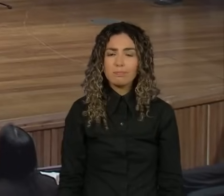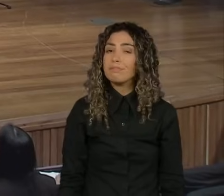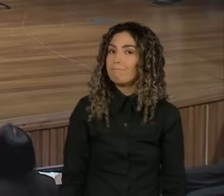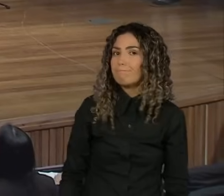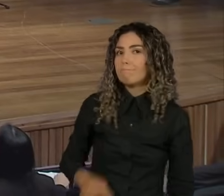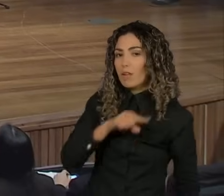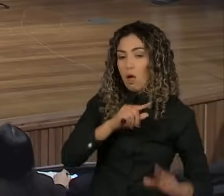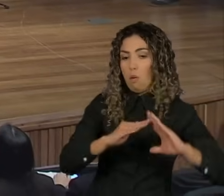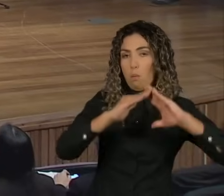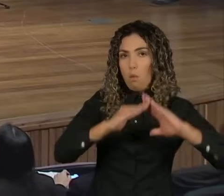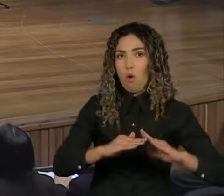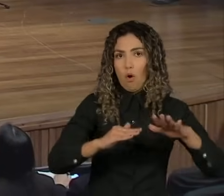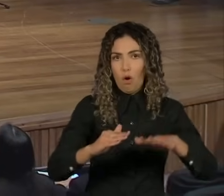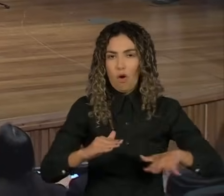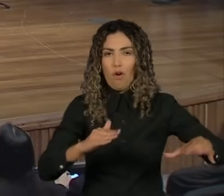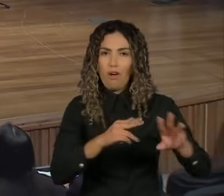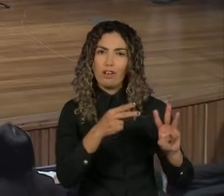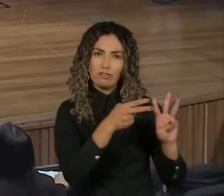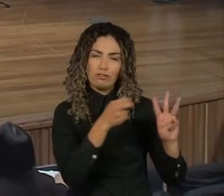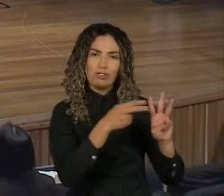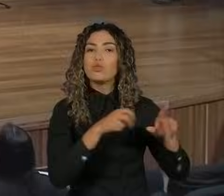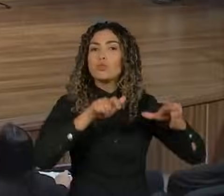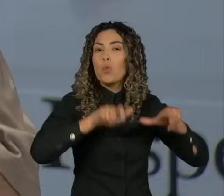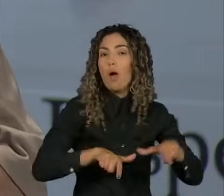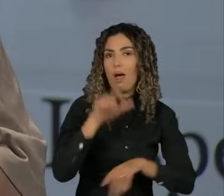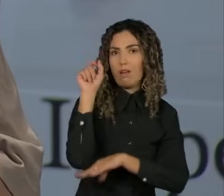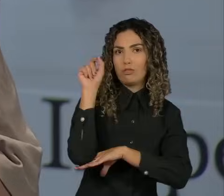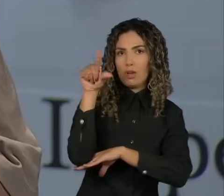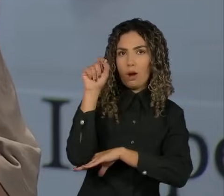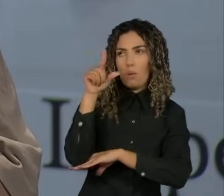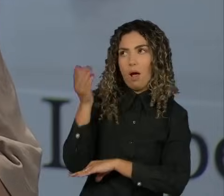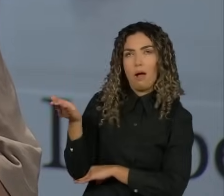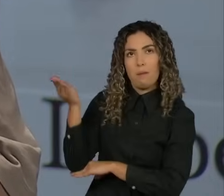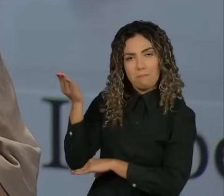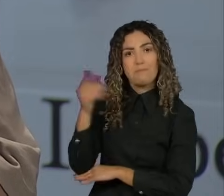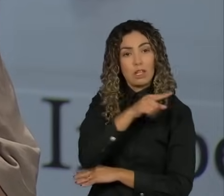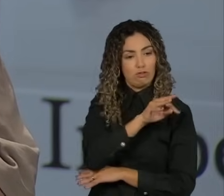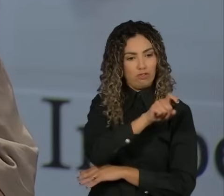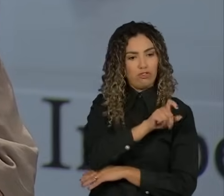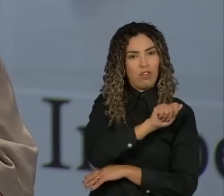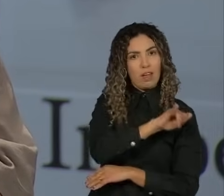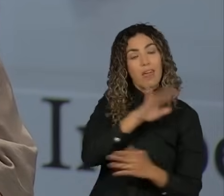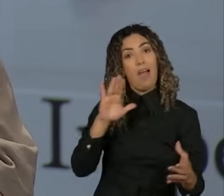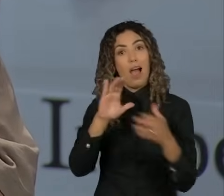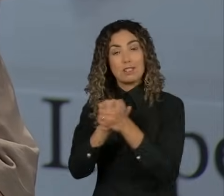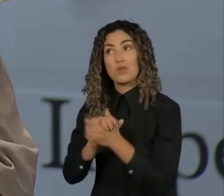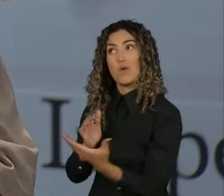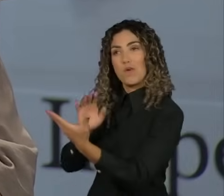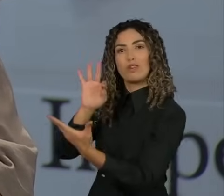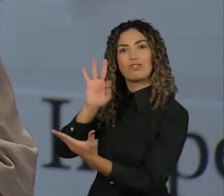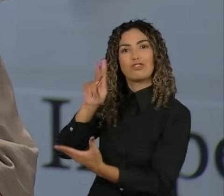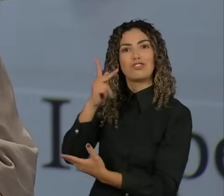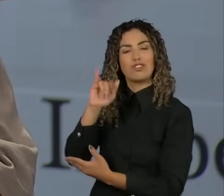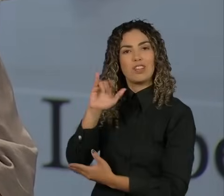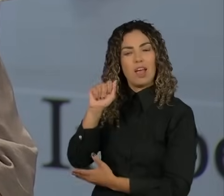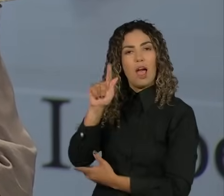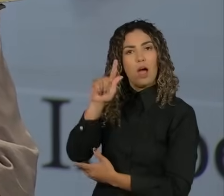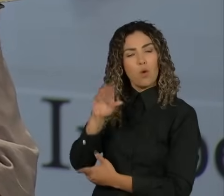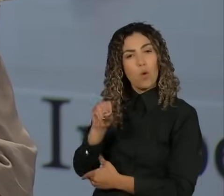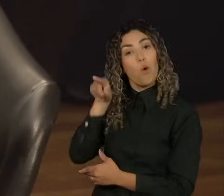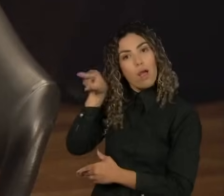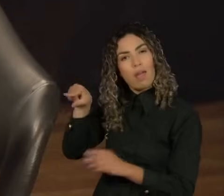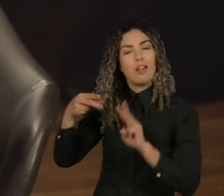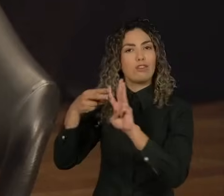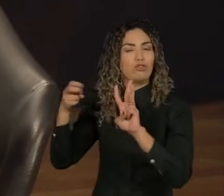Moradora da terra indígena Jaraguá, na capital paulista, Chay casou com o também líder Tiago Jecupé, da etnia